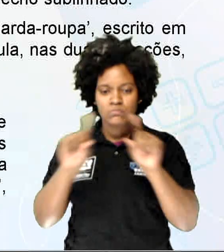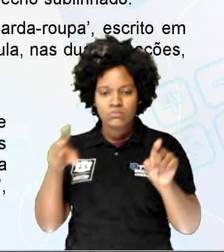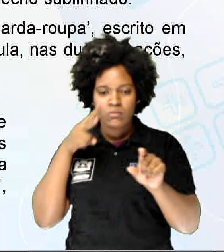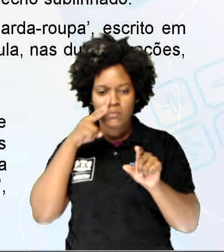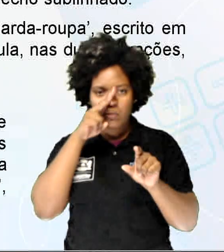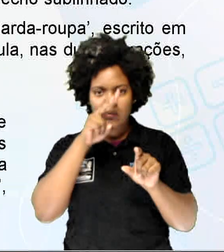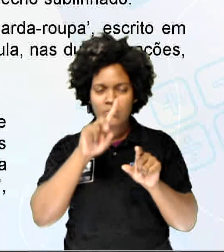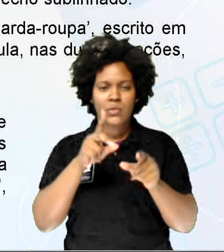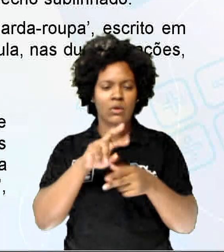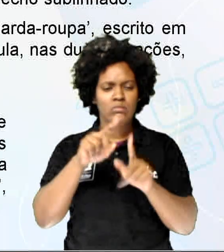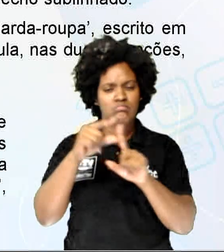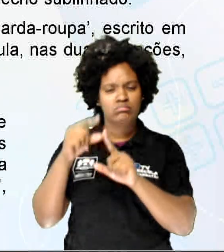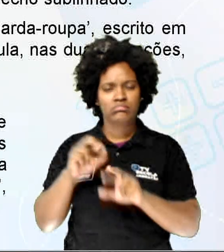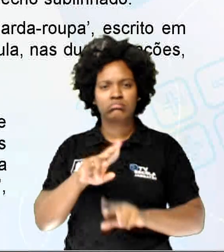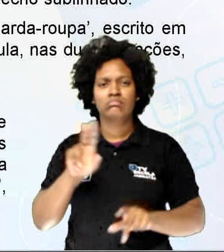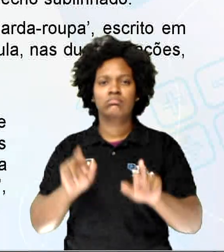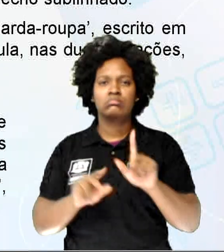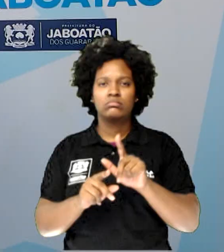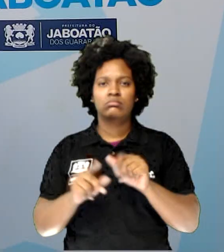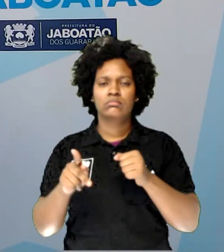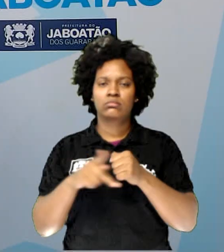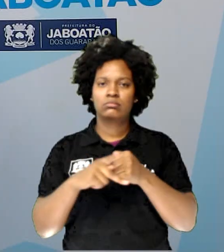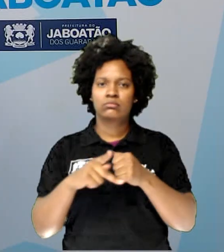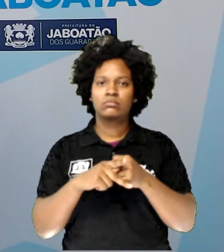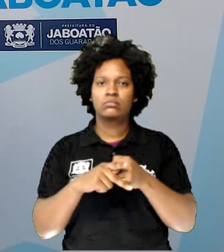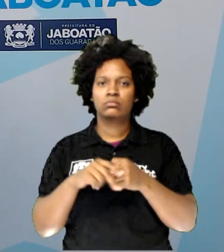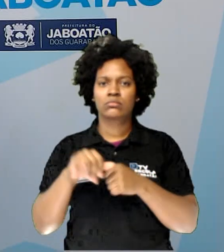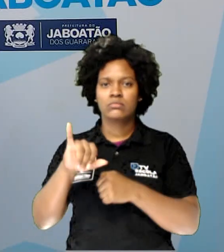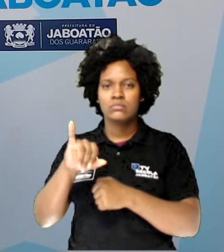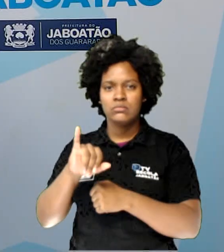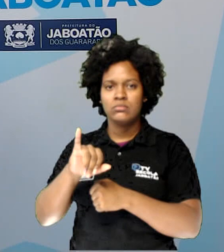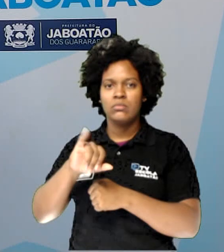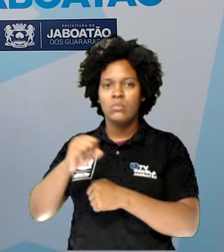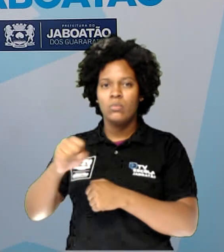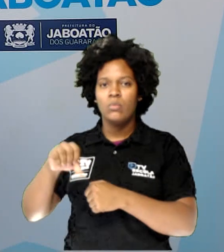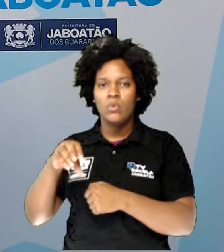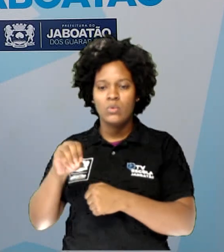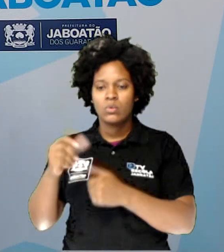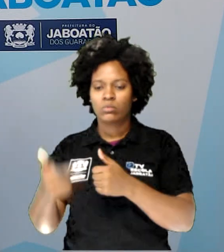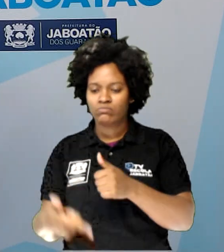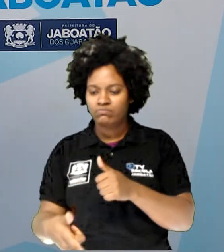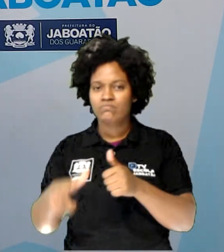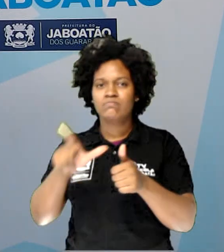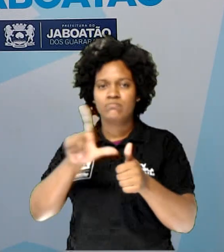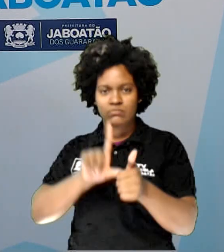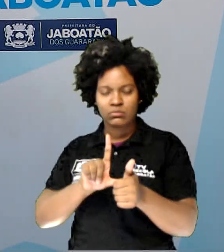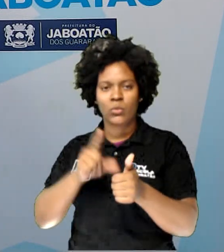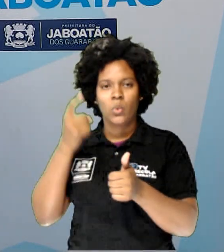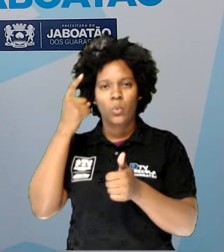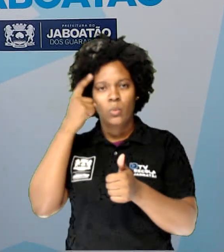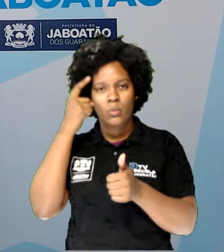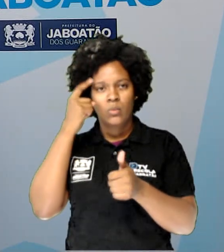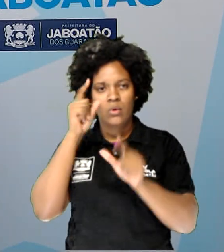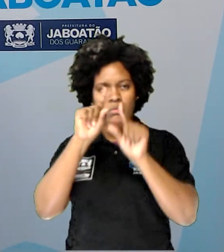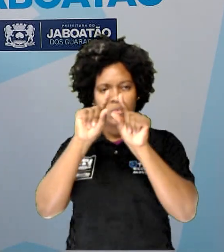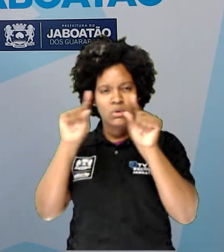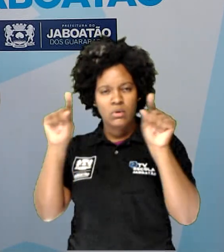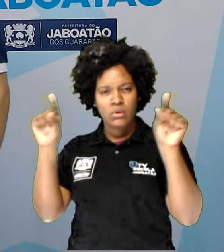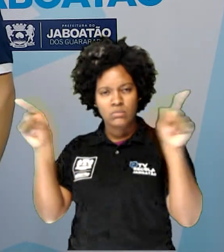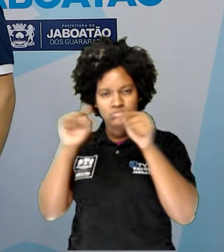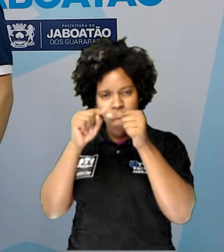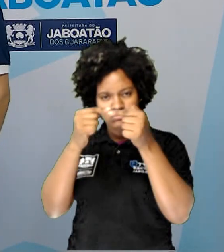outras palavras, esse pronome isso que está aí em negrito, ele está retomando tudo que havia sido sublinhado aqui em